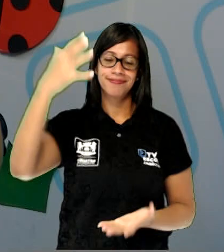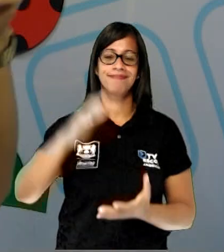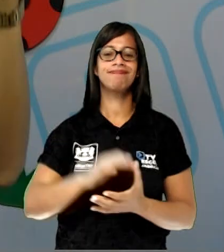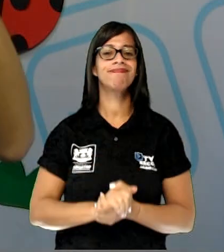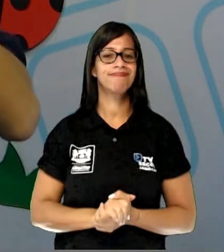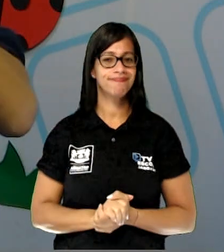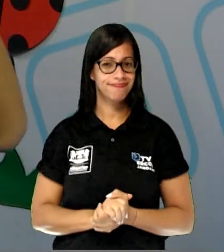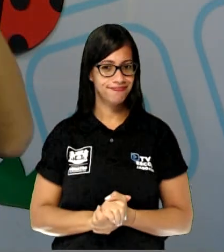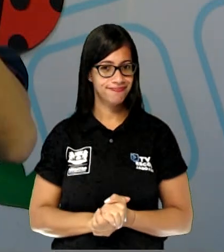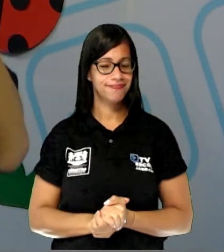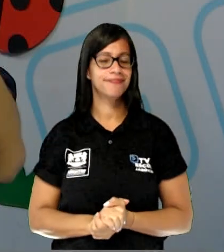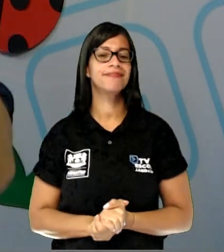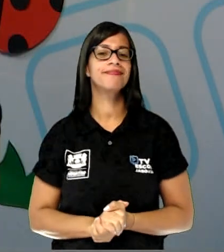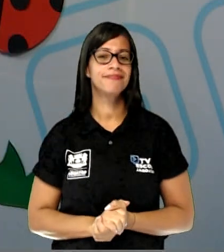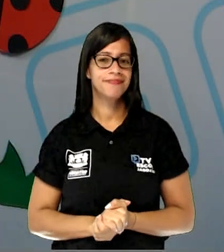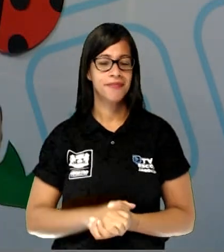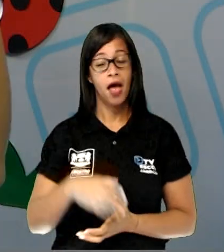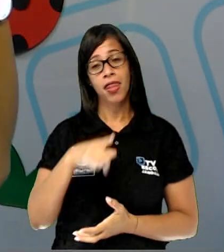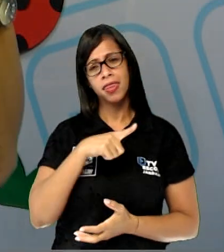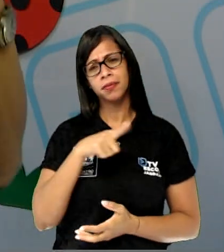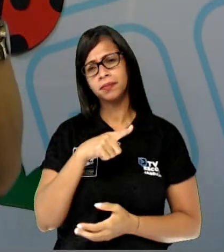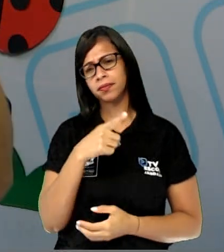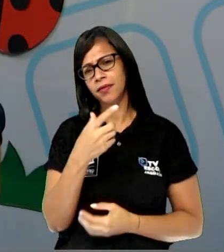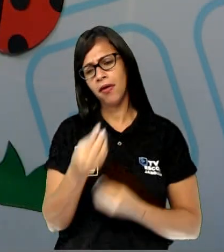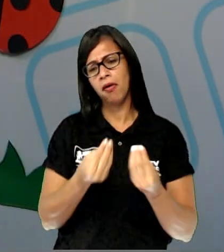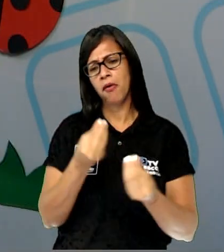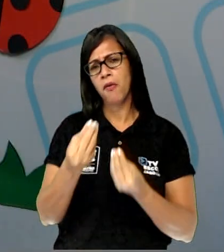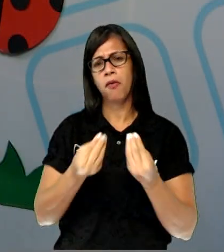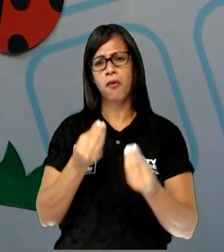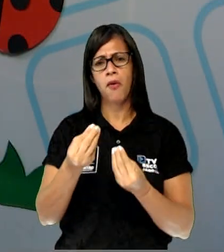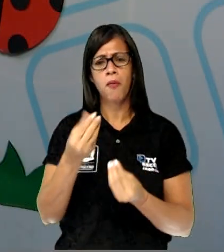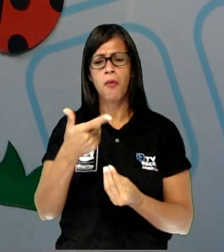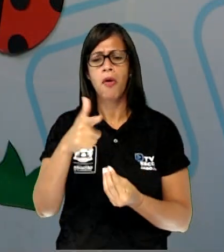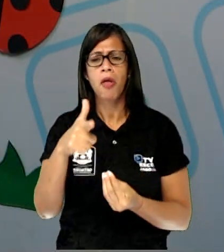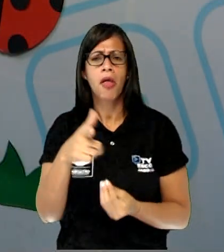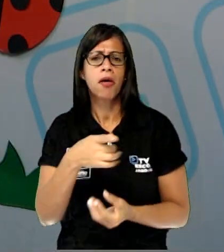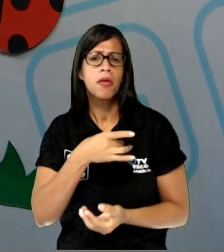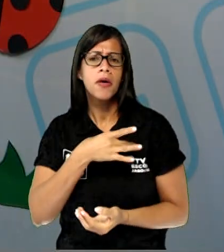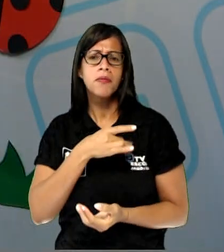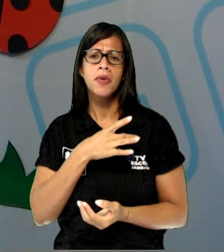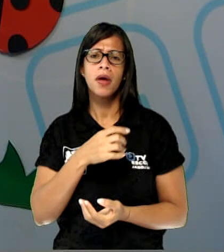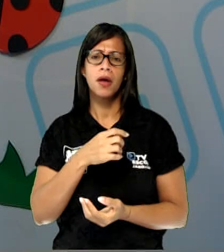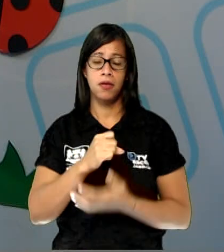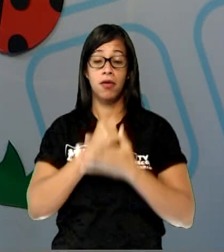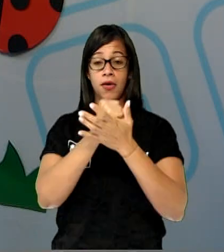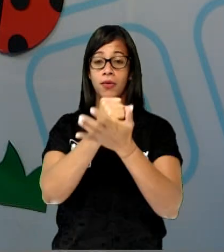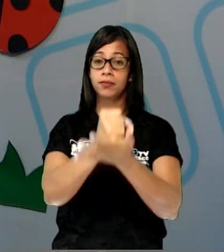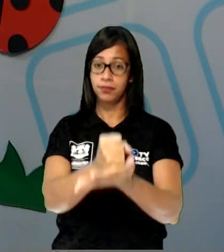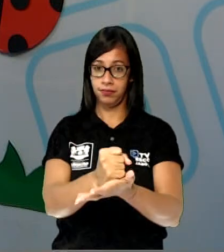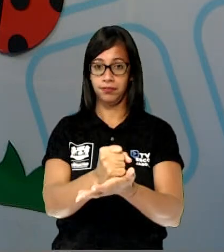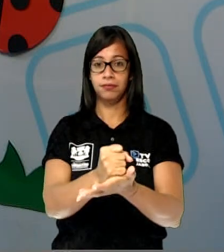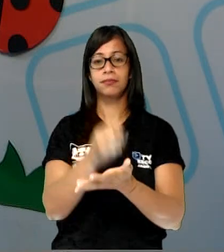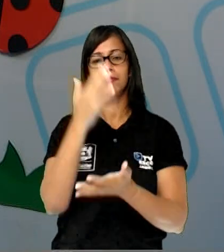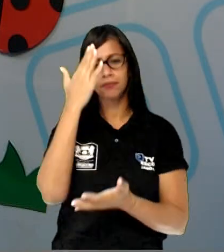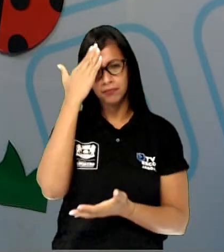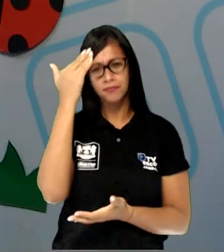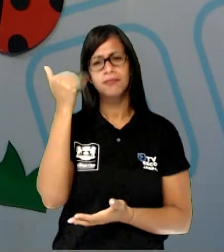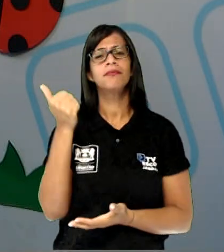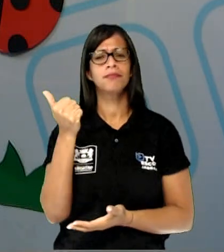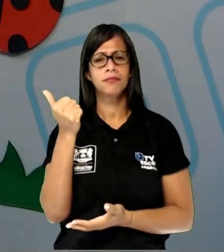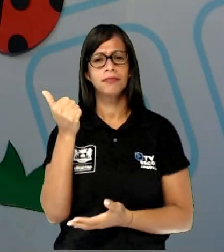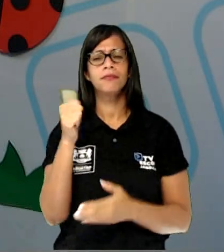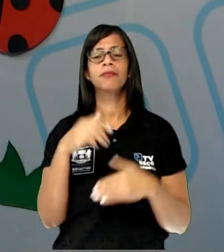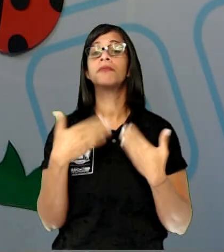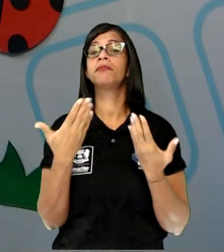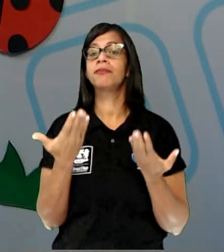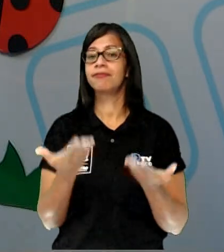estratégias para você não ter medo. E com o tempo, com a ajuda, a gente vai descobrindo quais são elas. Medo